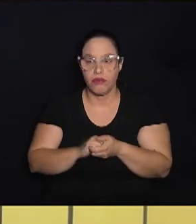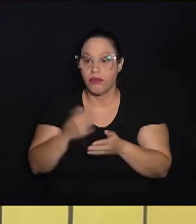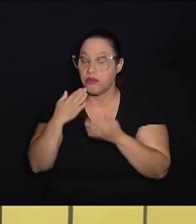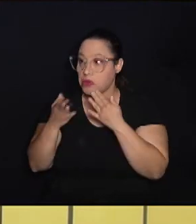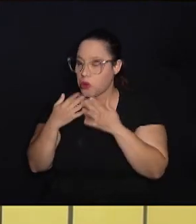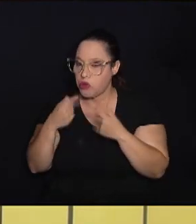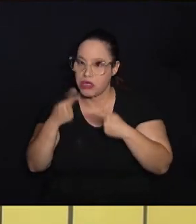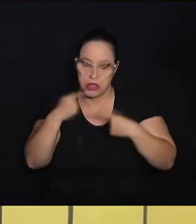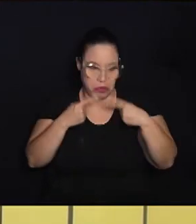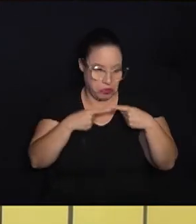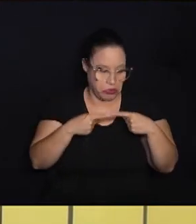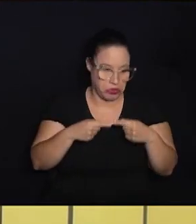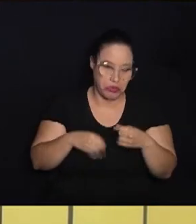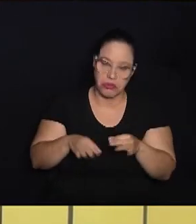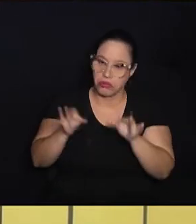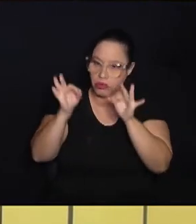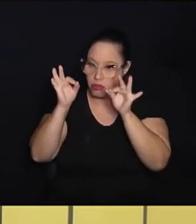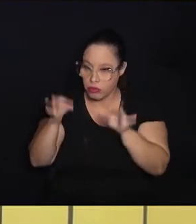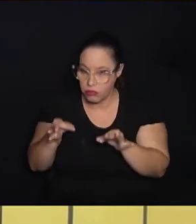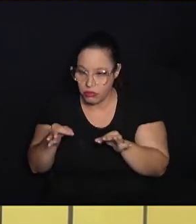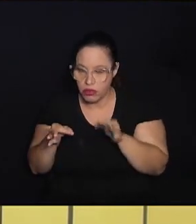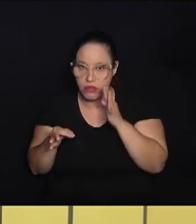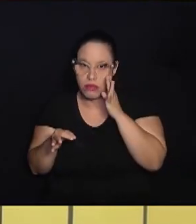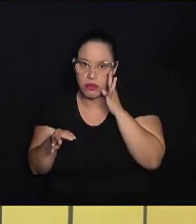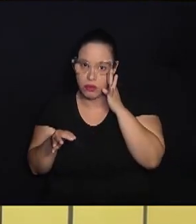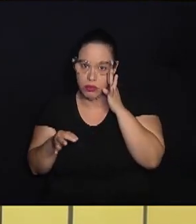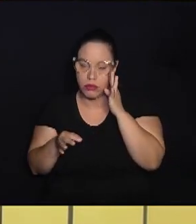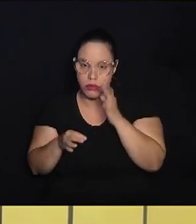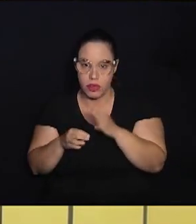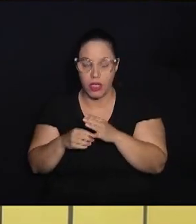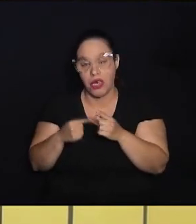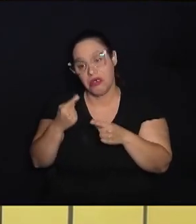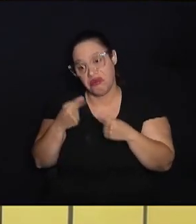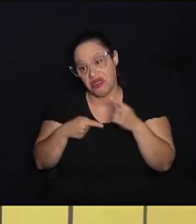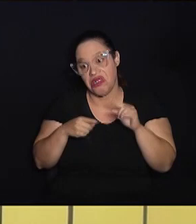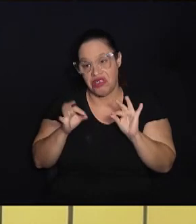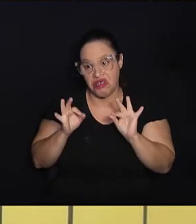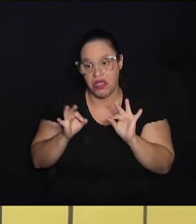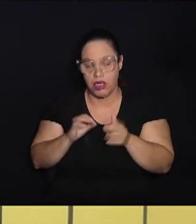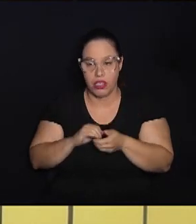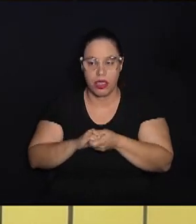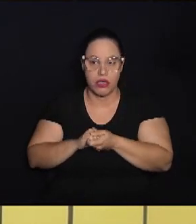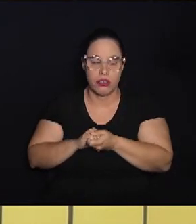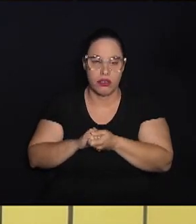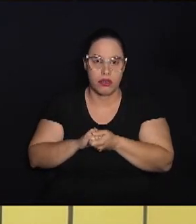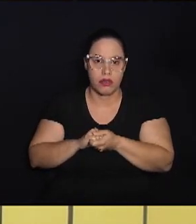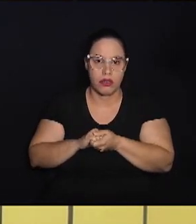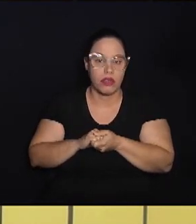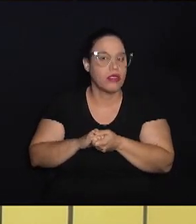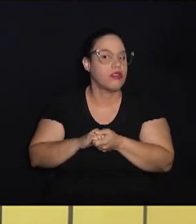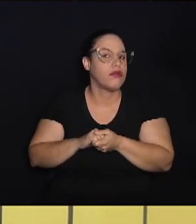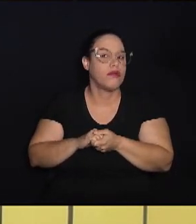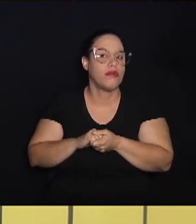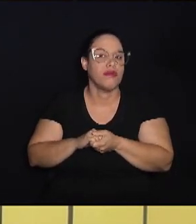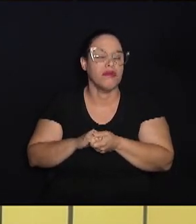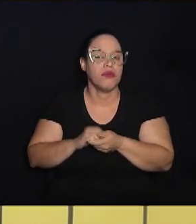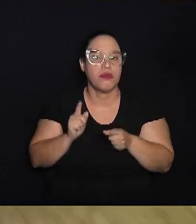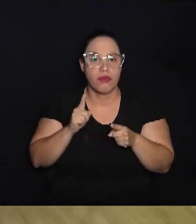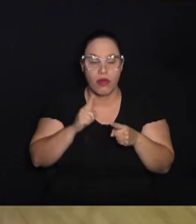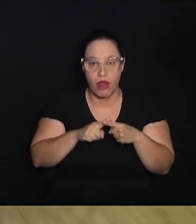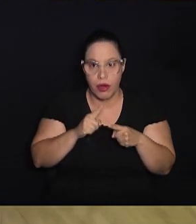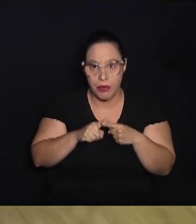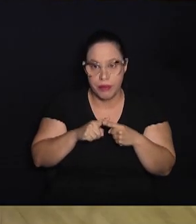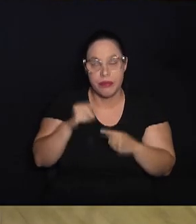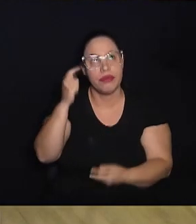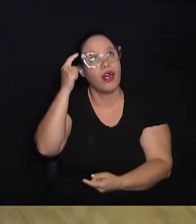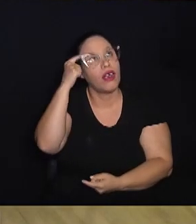discutir exatamente Quando surgir é uma conversa que tem a controvérsias realmente não até porque o o que a gente sempre tem que parar para